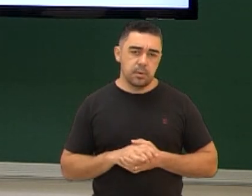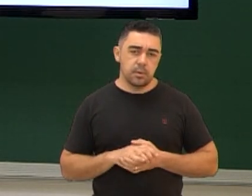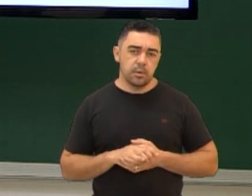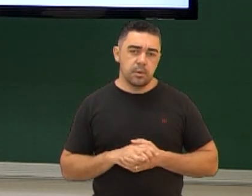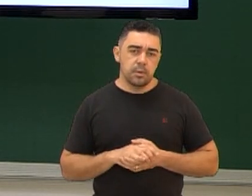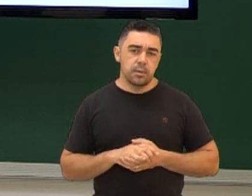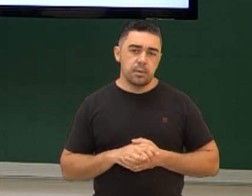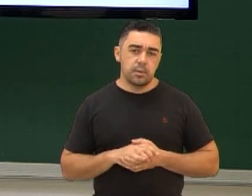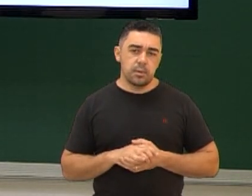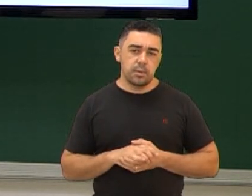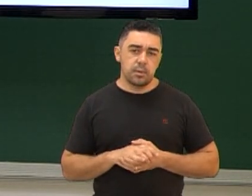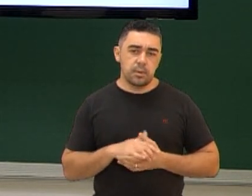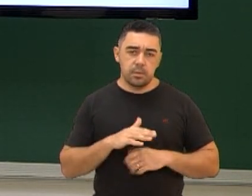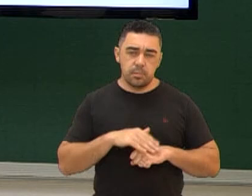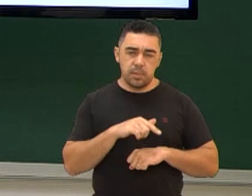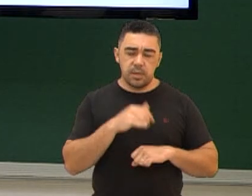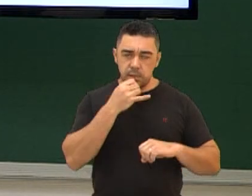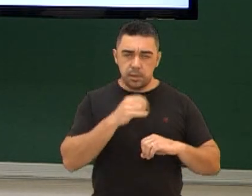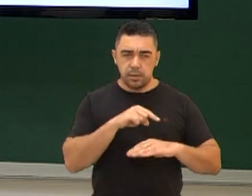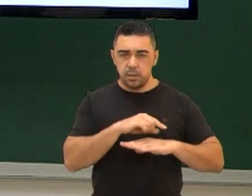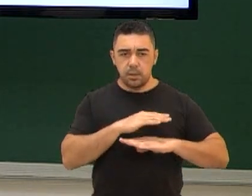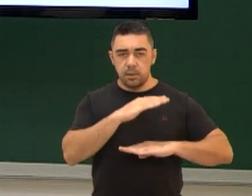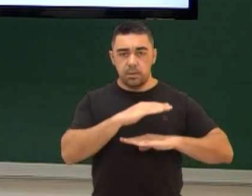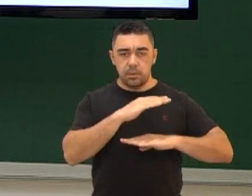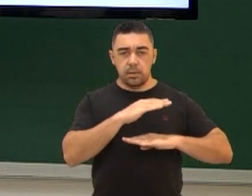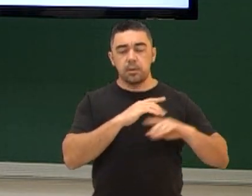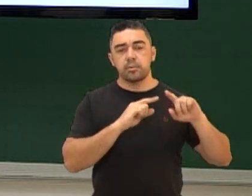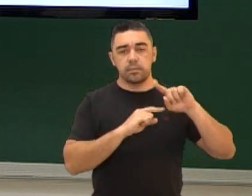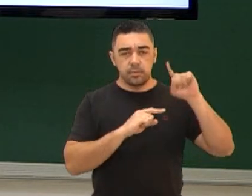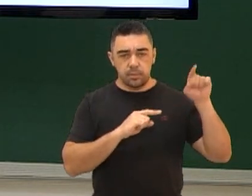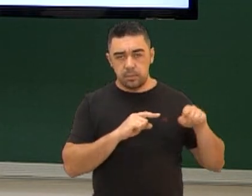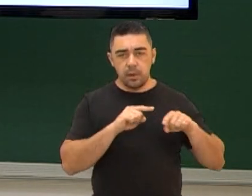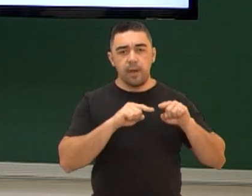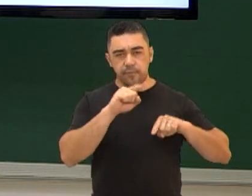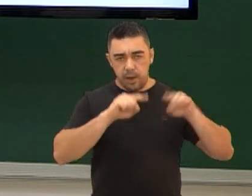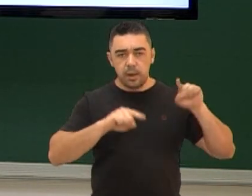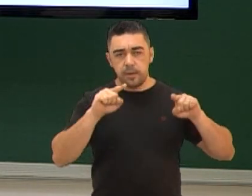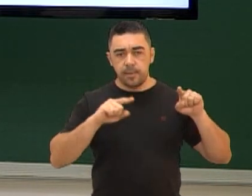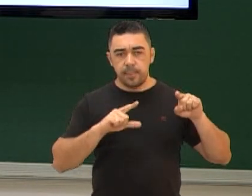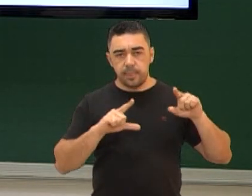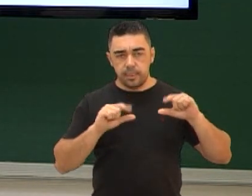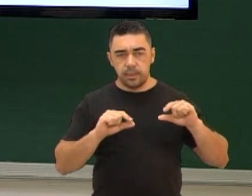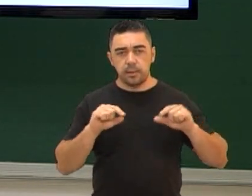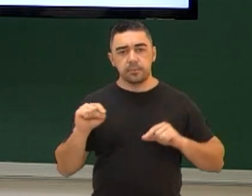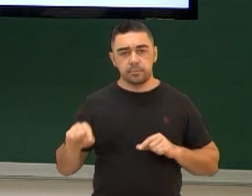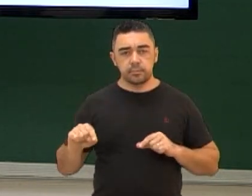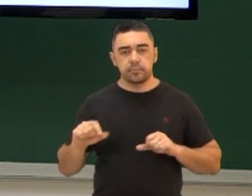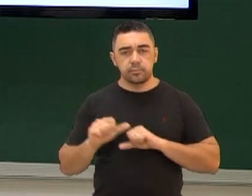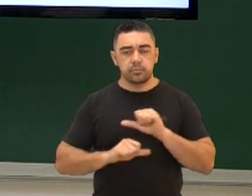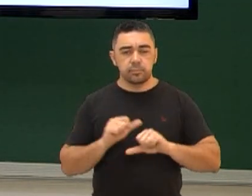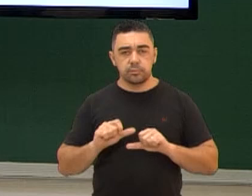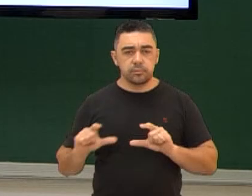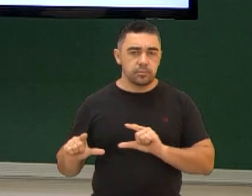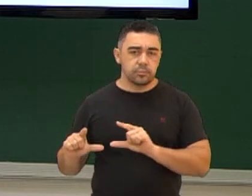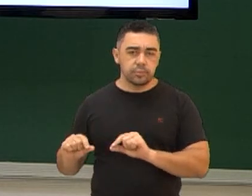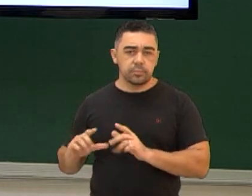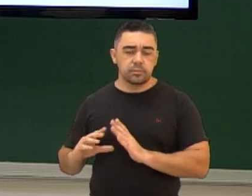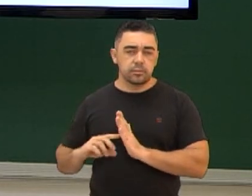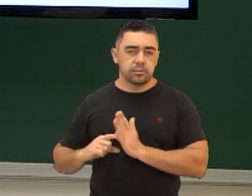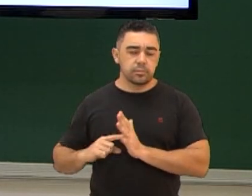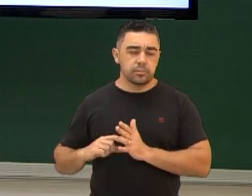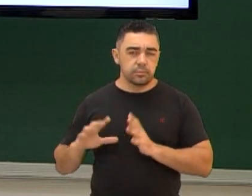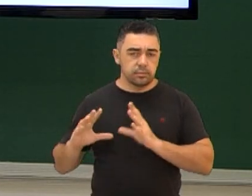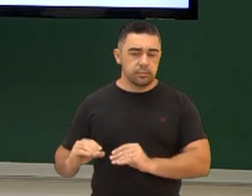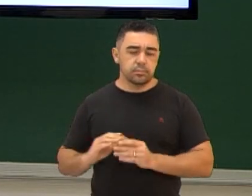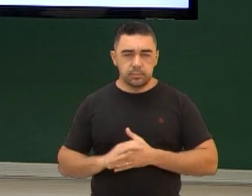como aumentou a capacitância, ele vai carregar mais tensão e assim o sinal varia, o sensor detecta, variou o sinal, dá o sinal que a caixa d'água